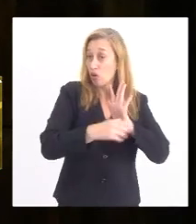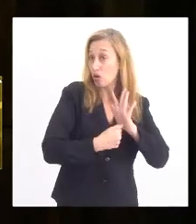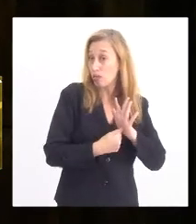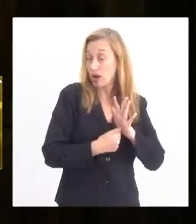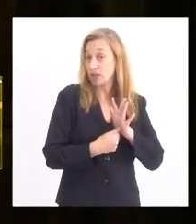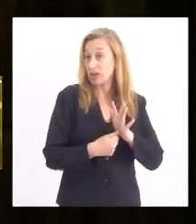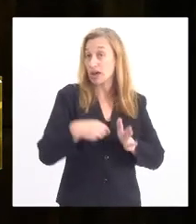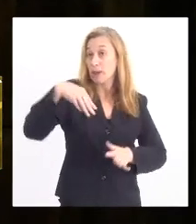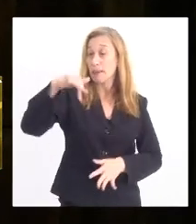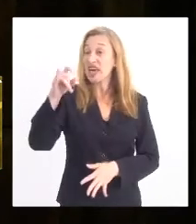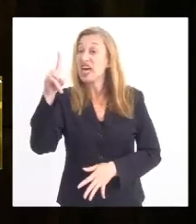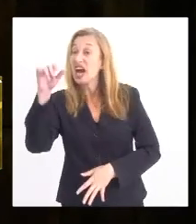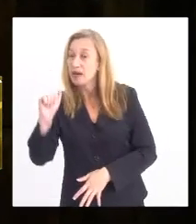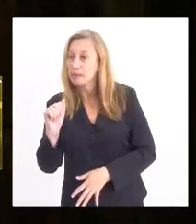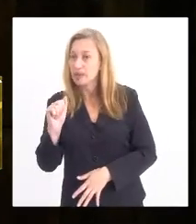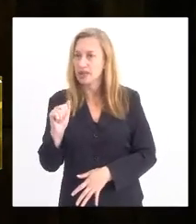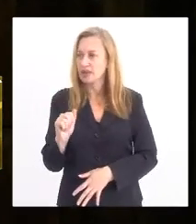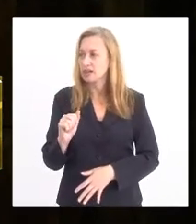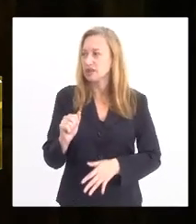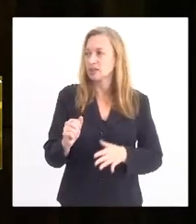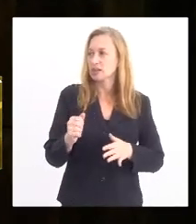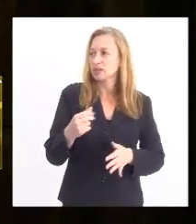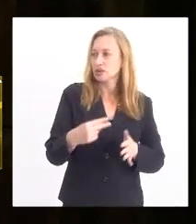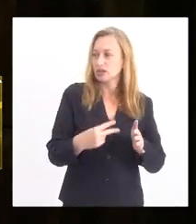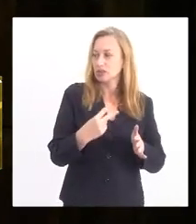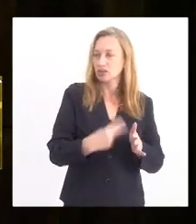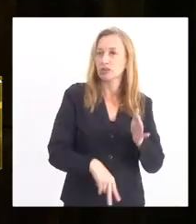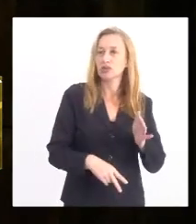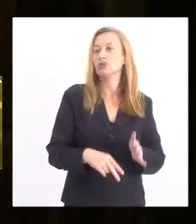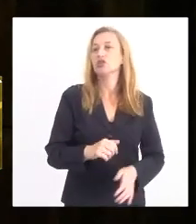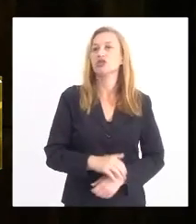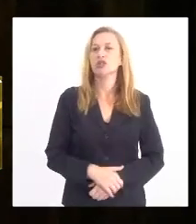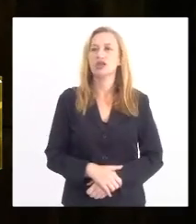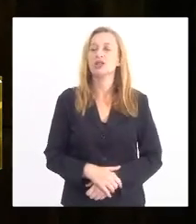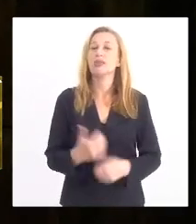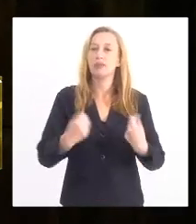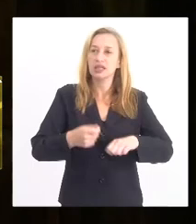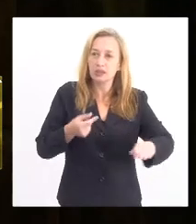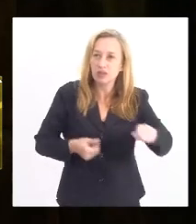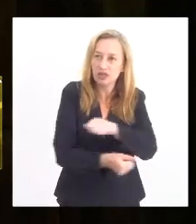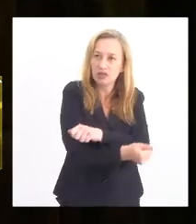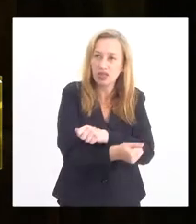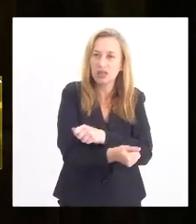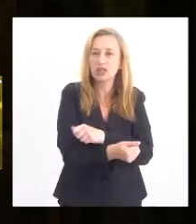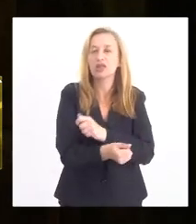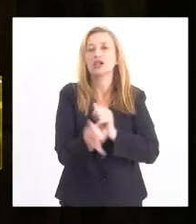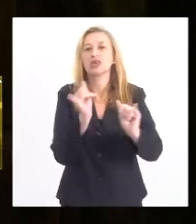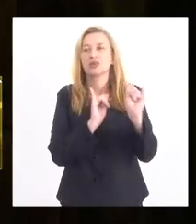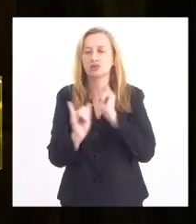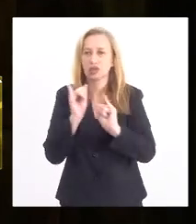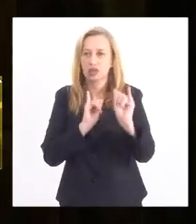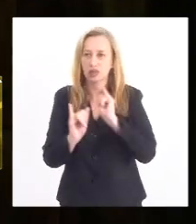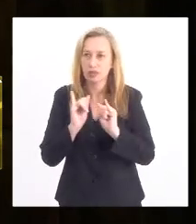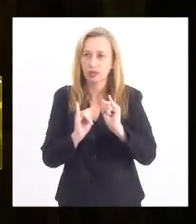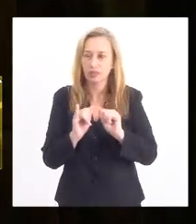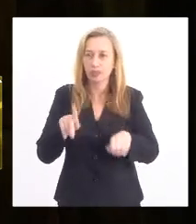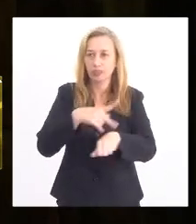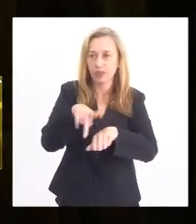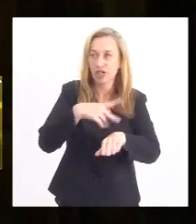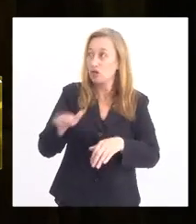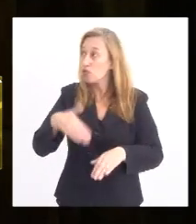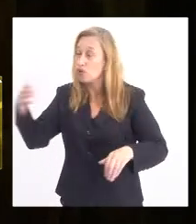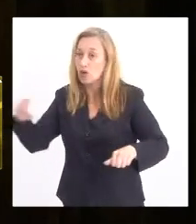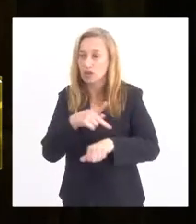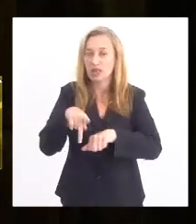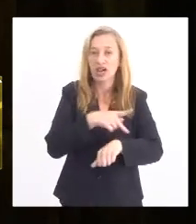Miami duas vezes Então precisamos sim investir na divulgação do país no exterior porque